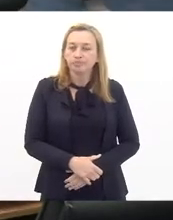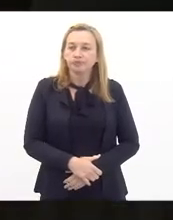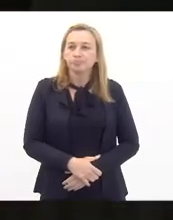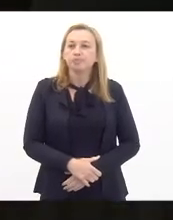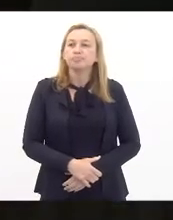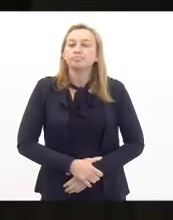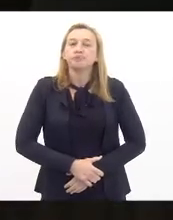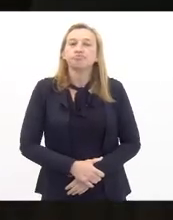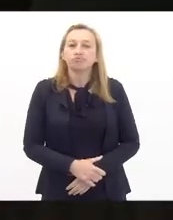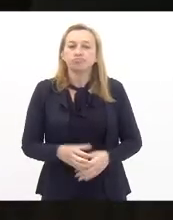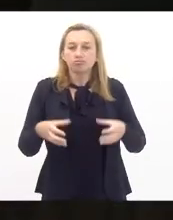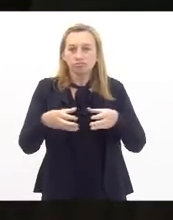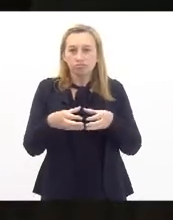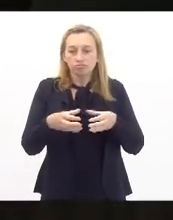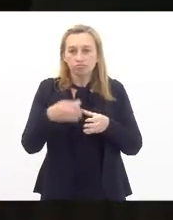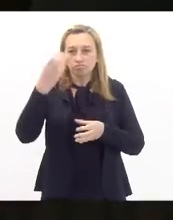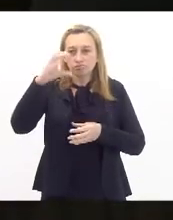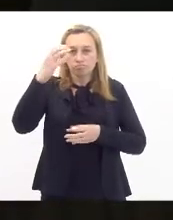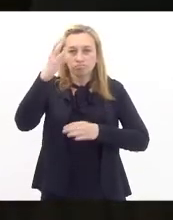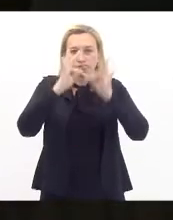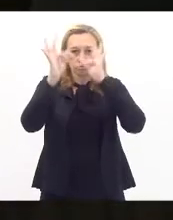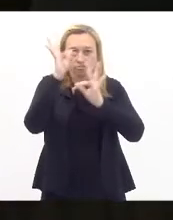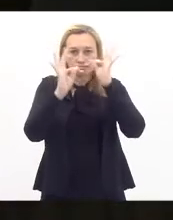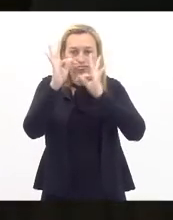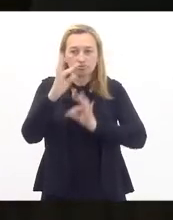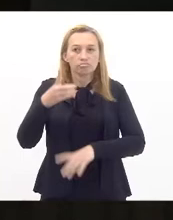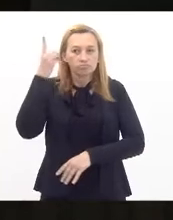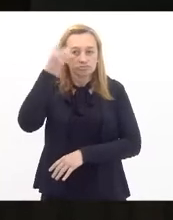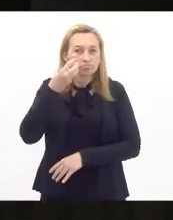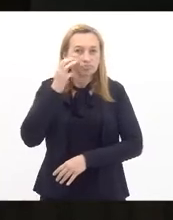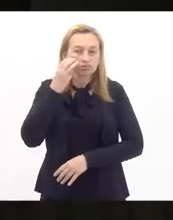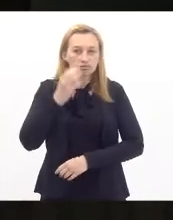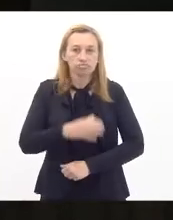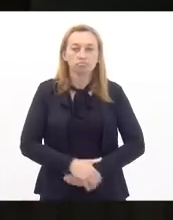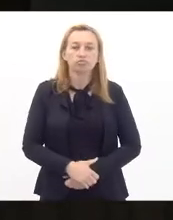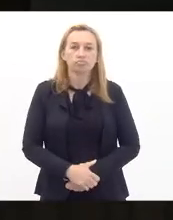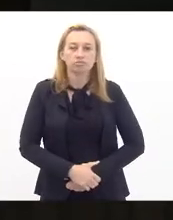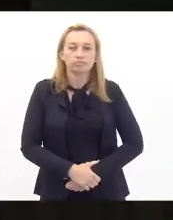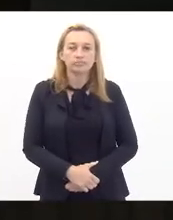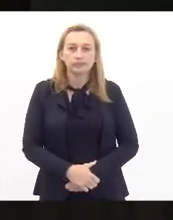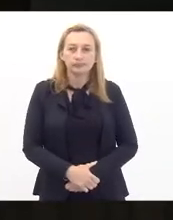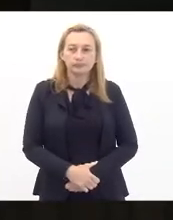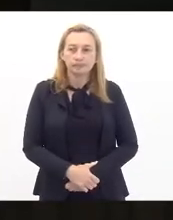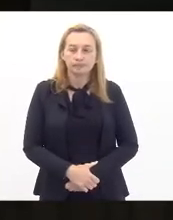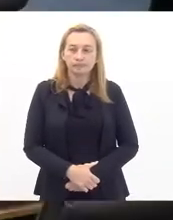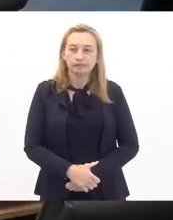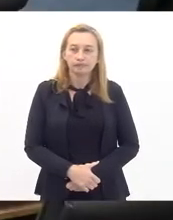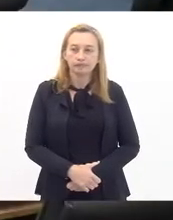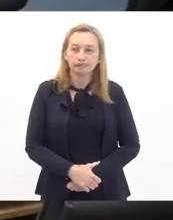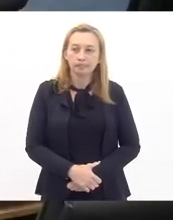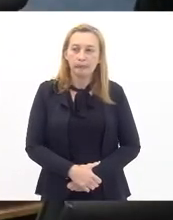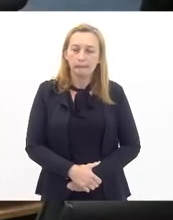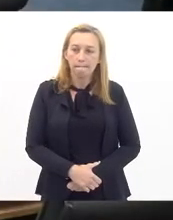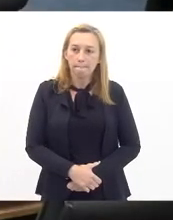oi para mim que parecer pela comissão de ciência e tecnologia Deputado waldeck Carneiro